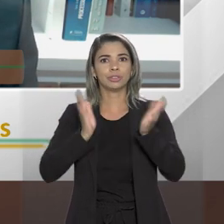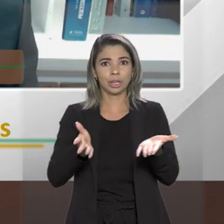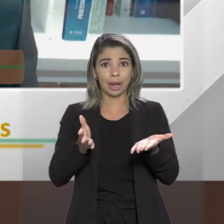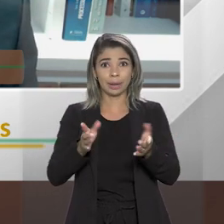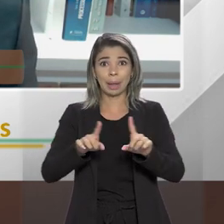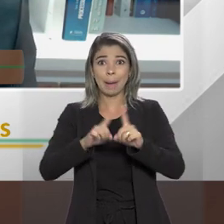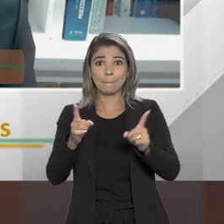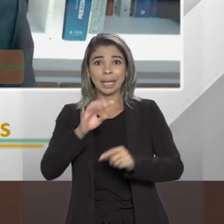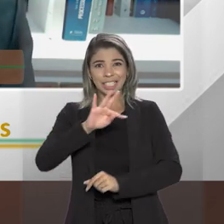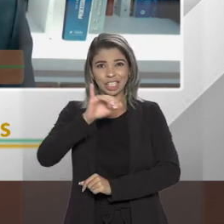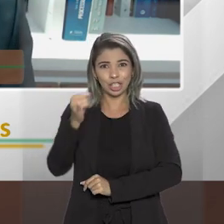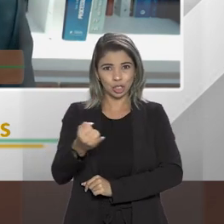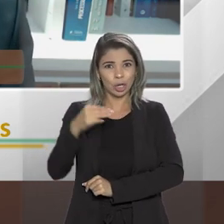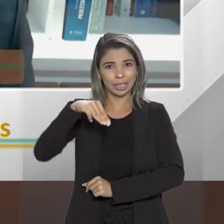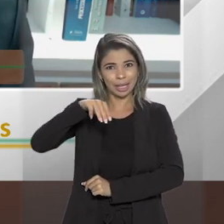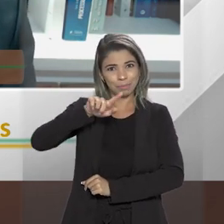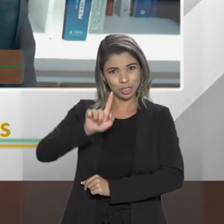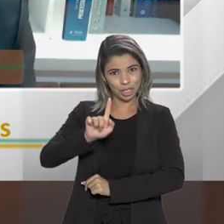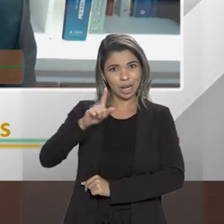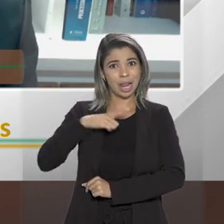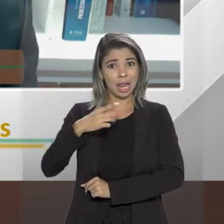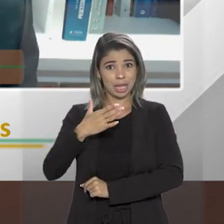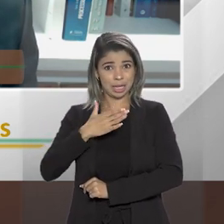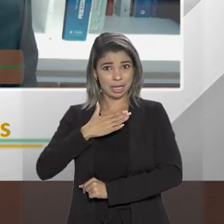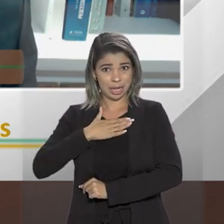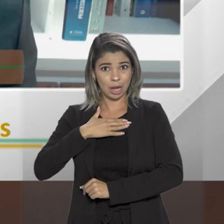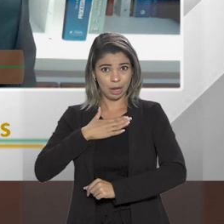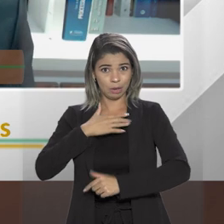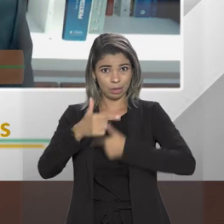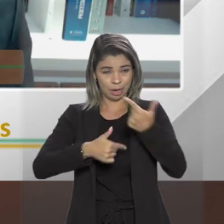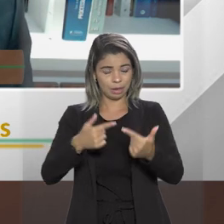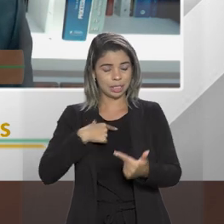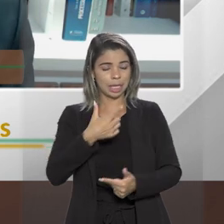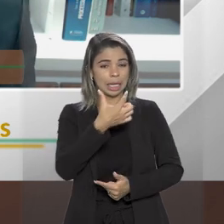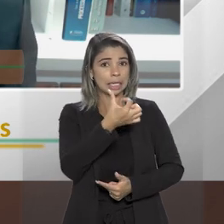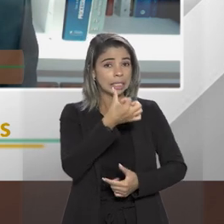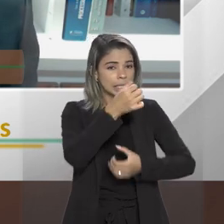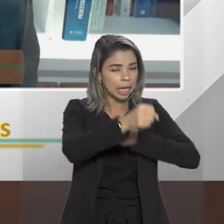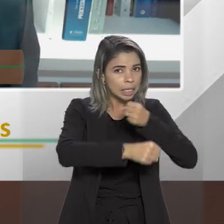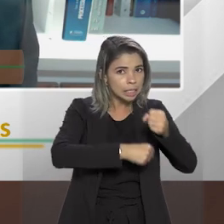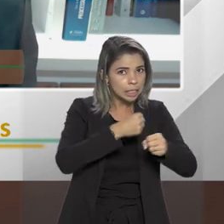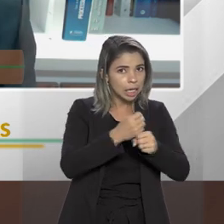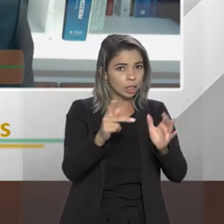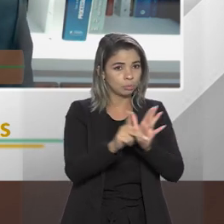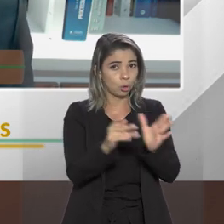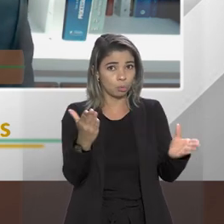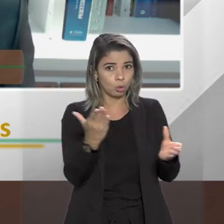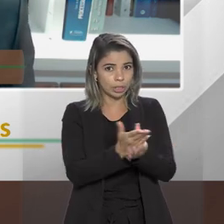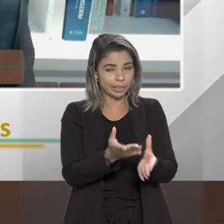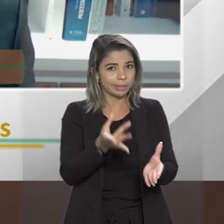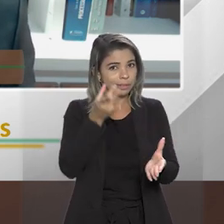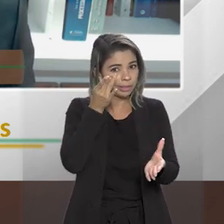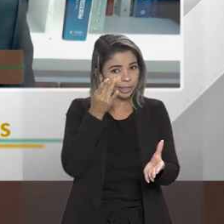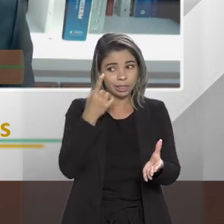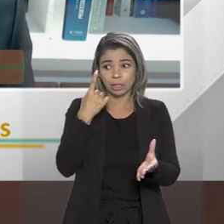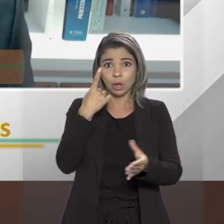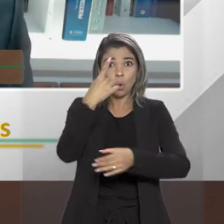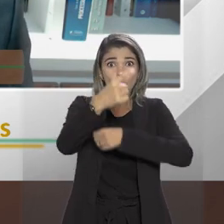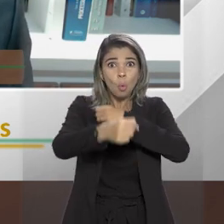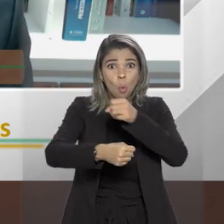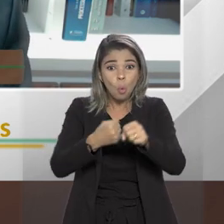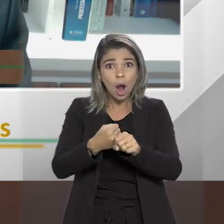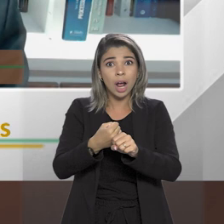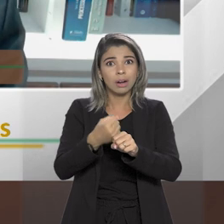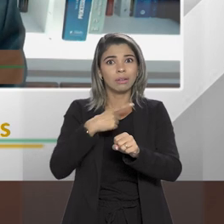Minas, aqui no meu estado, a diferença é ainda maior. 6 anos e 4 meses para processos físicos e 1 ano e 9 meses para